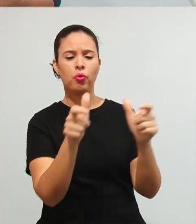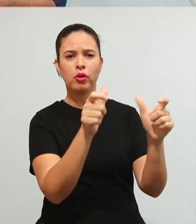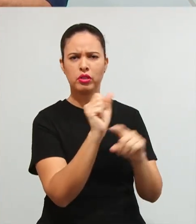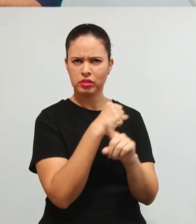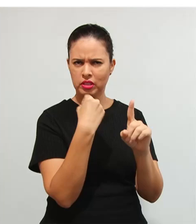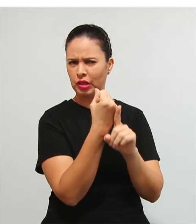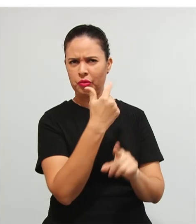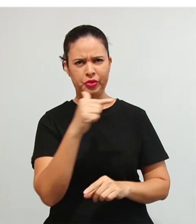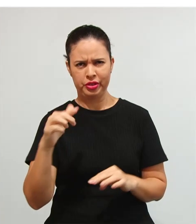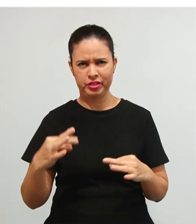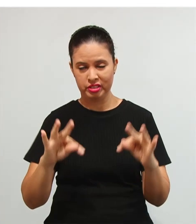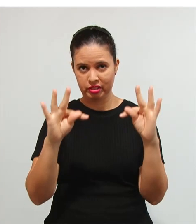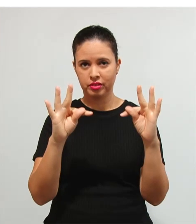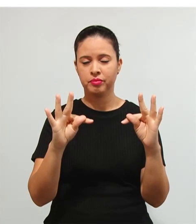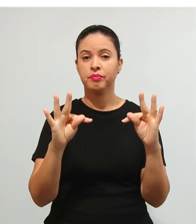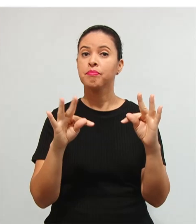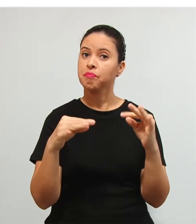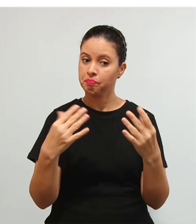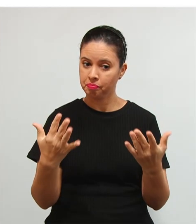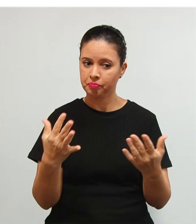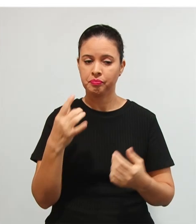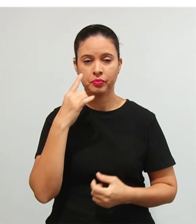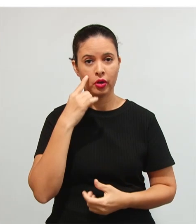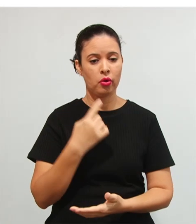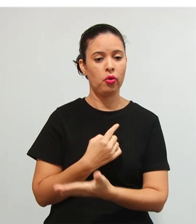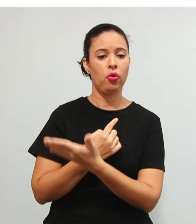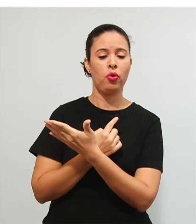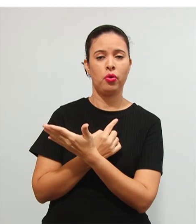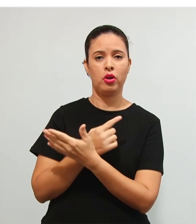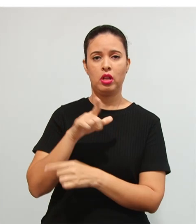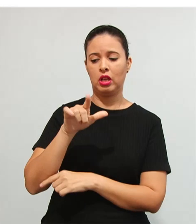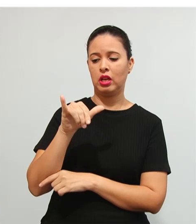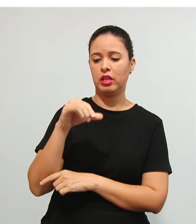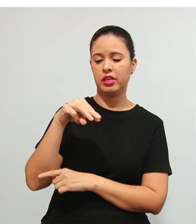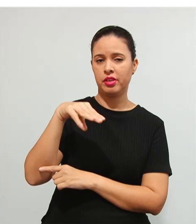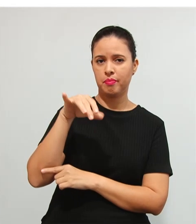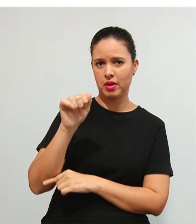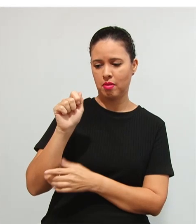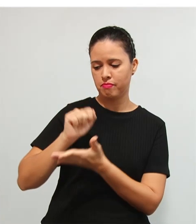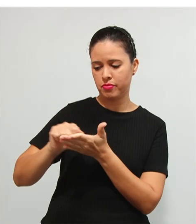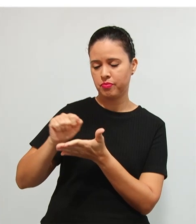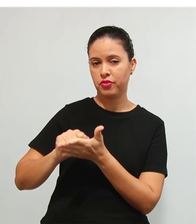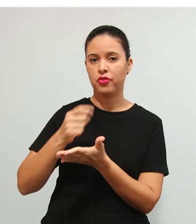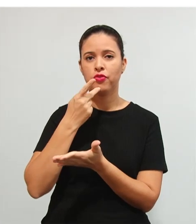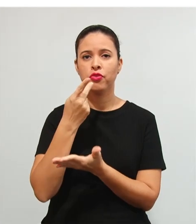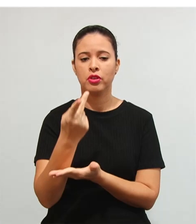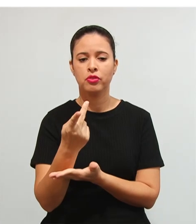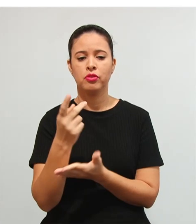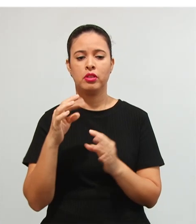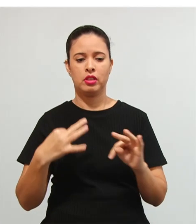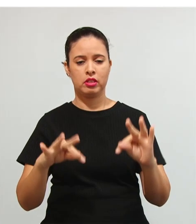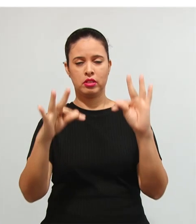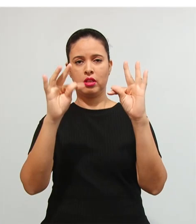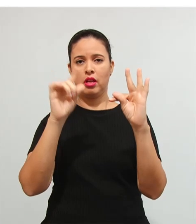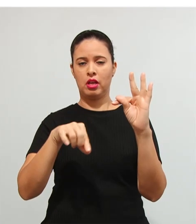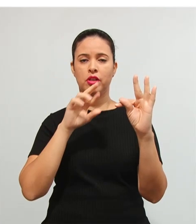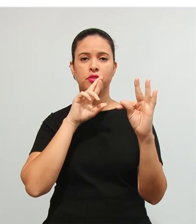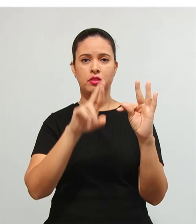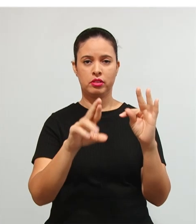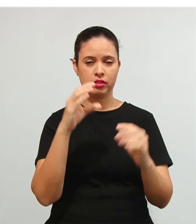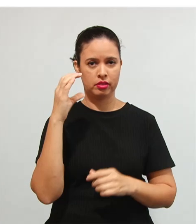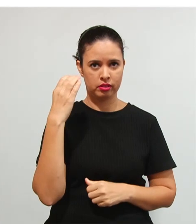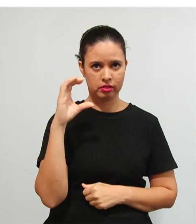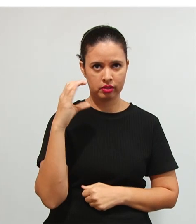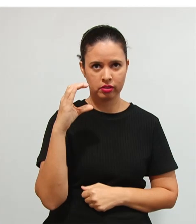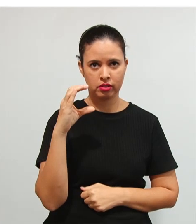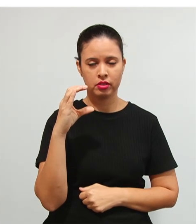si? E aí na descrição de Lima, ele acrescenta o quê? Que a tecnologia é o resultado da ciência.